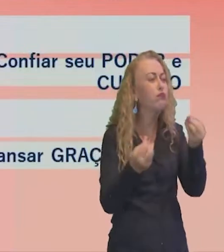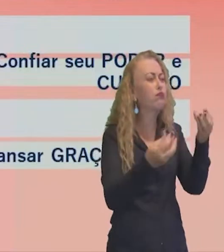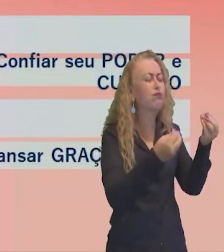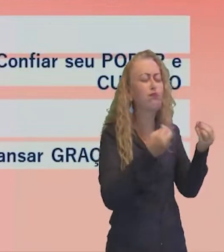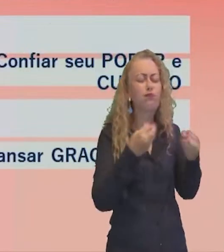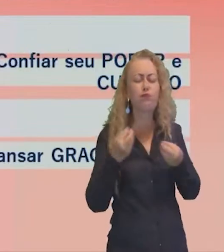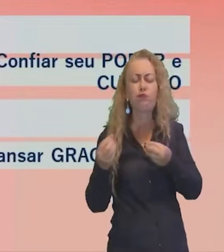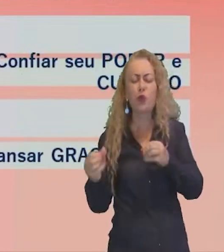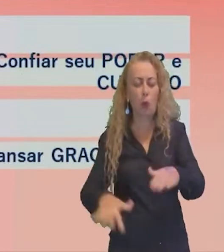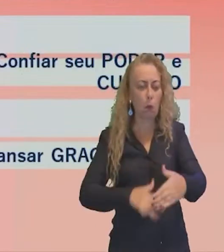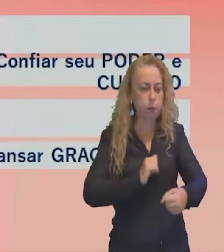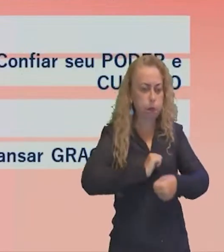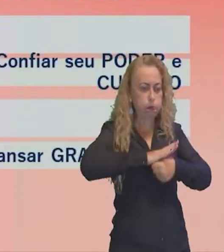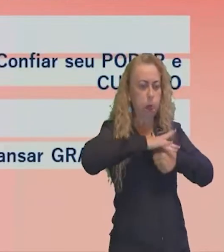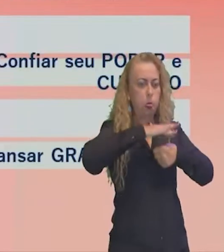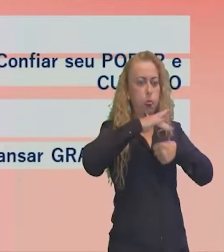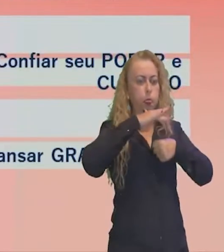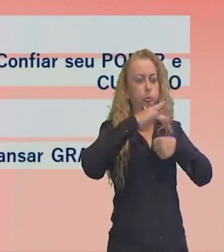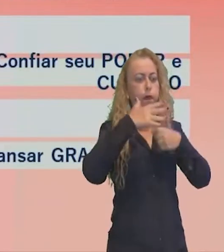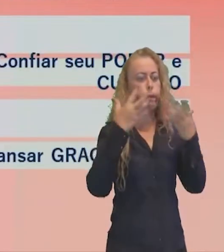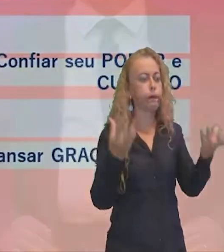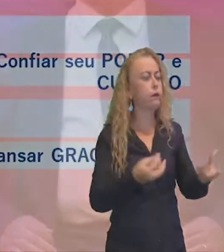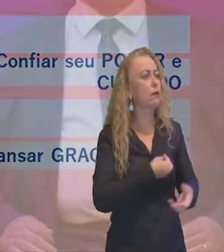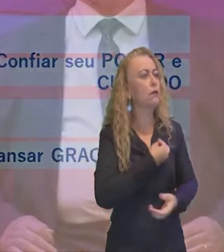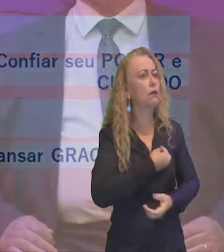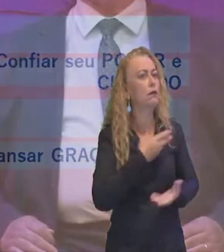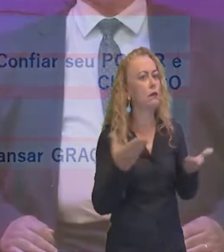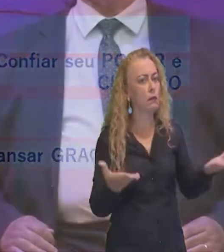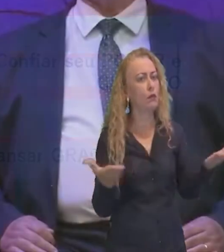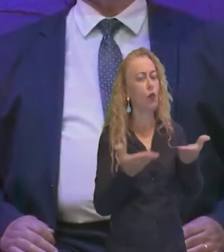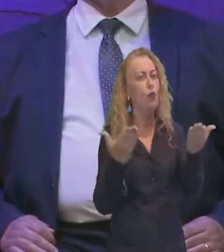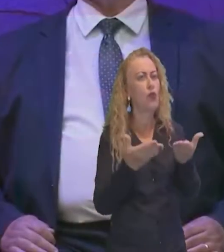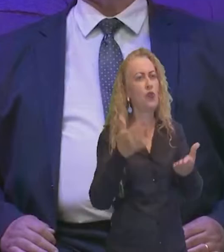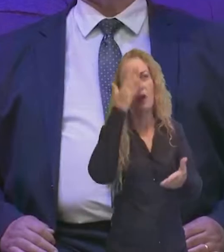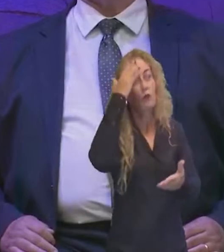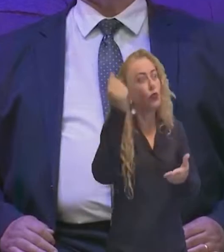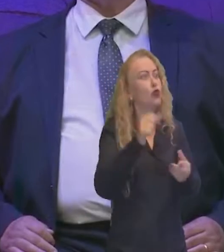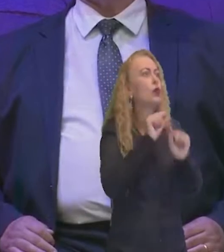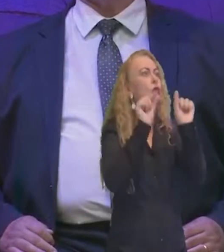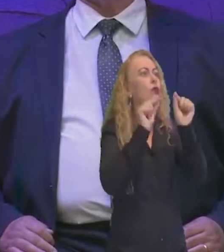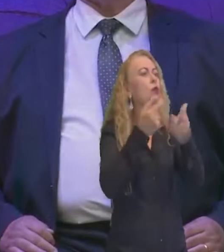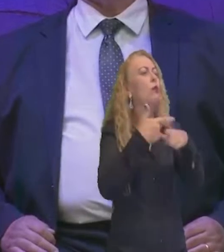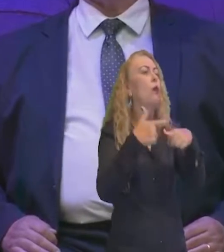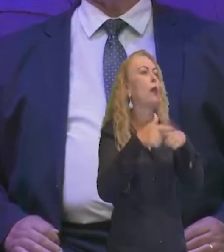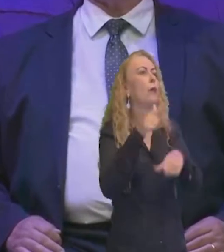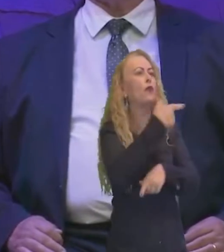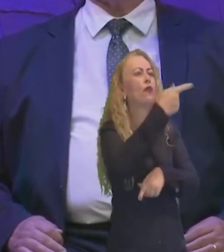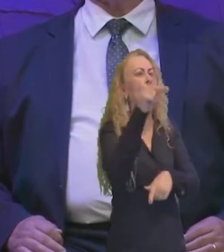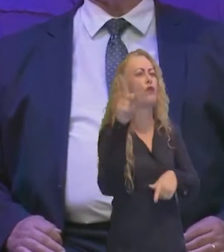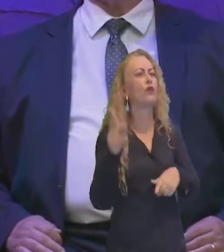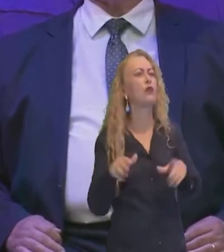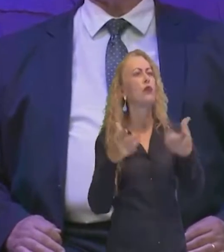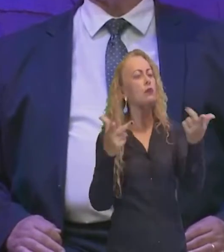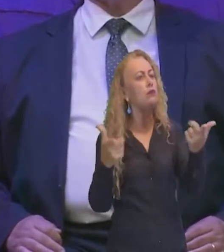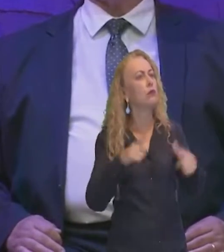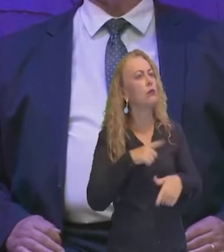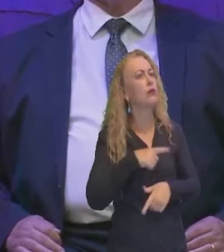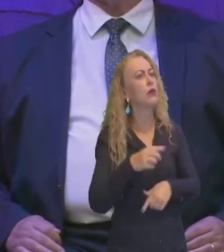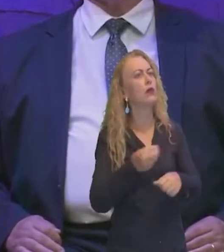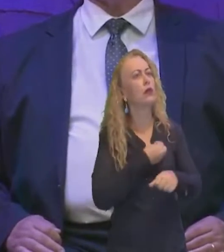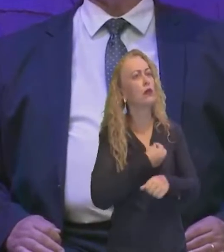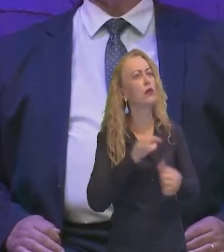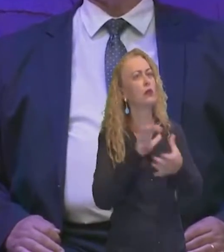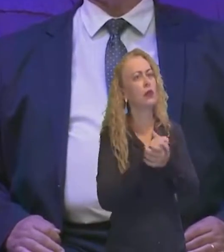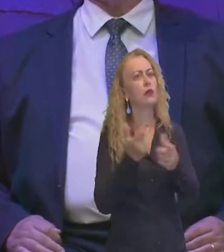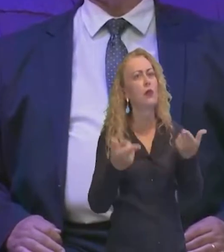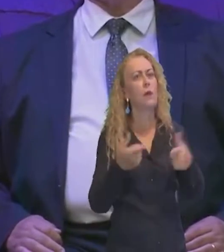nós enfrentamos nos dias de hoje. Eu não sei que tipo de problema você está enfrentando, mas eu sei que todos vocês estão enfrentando